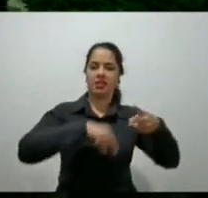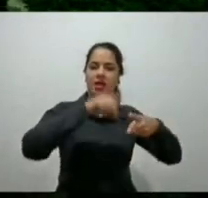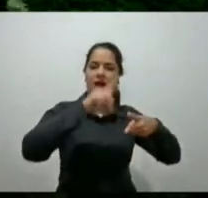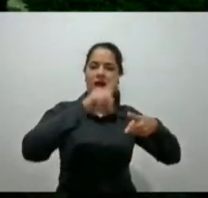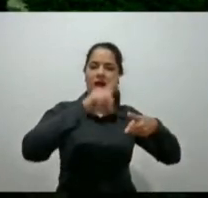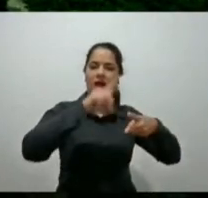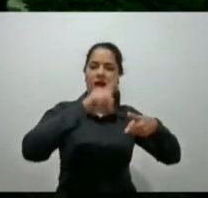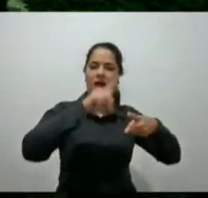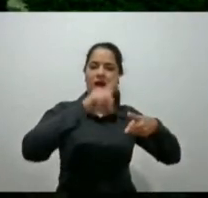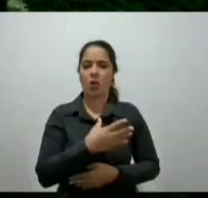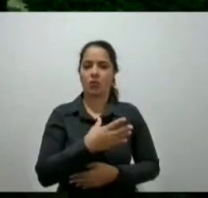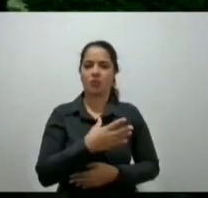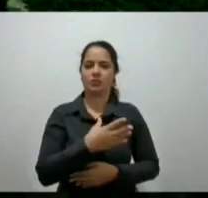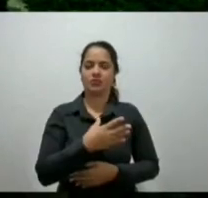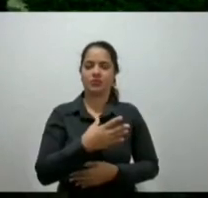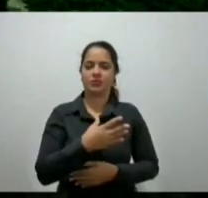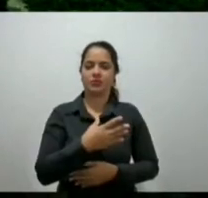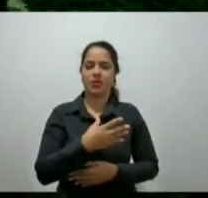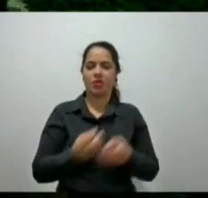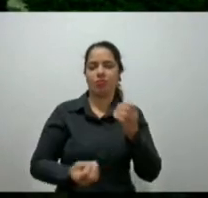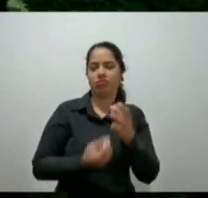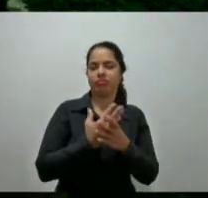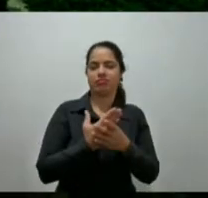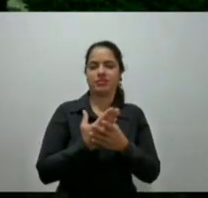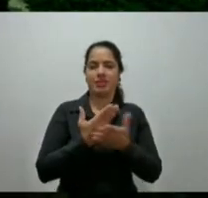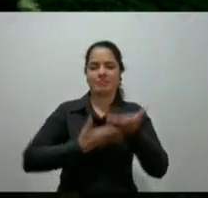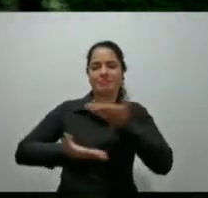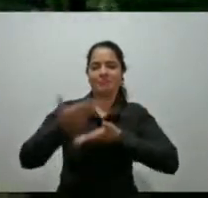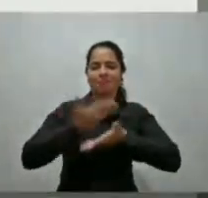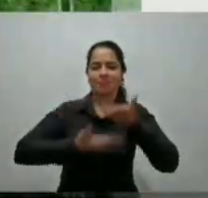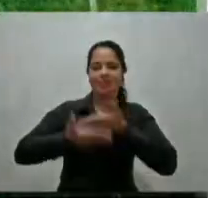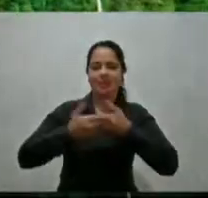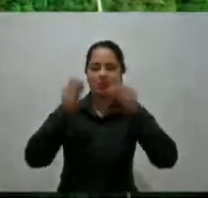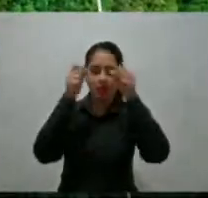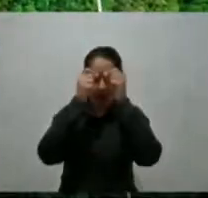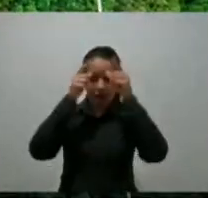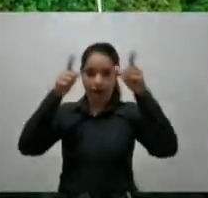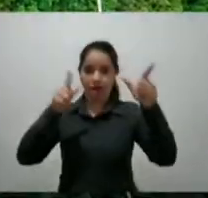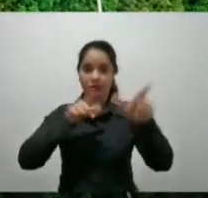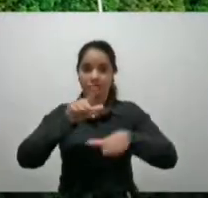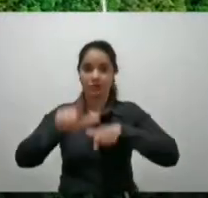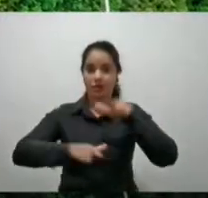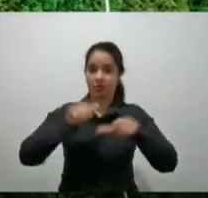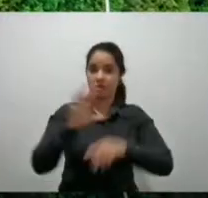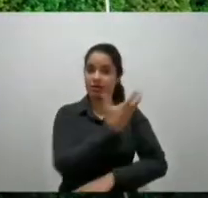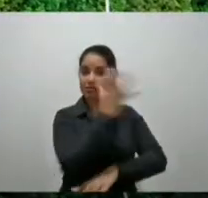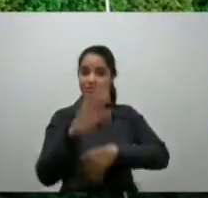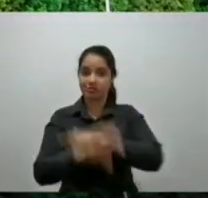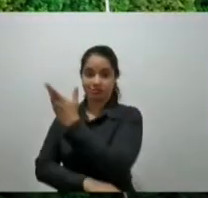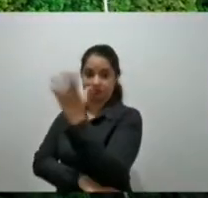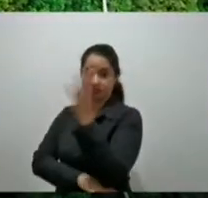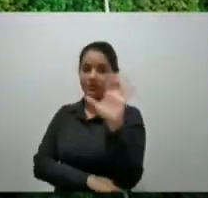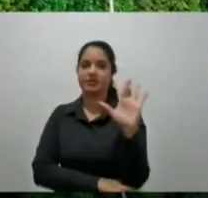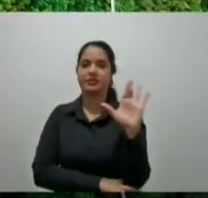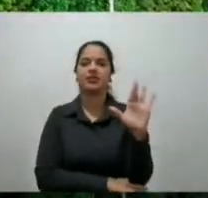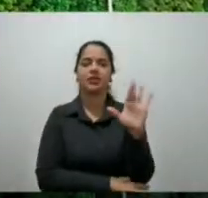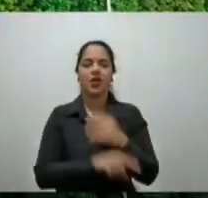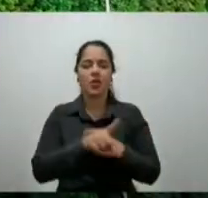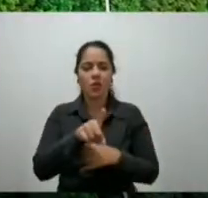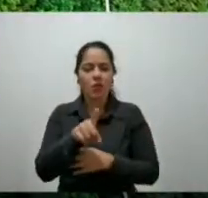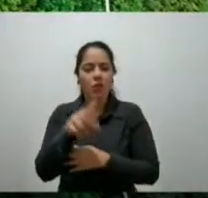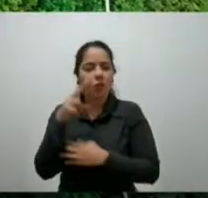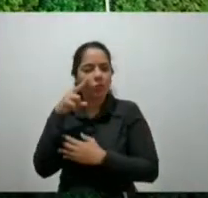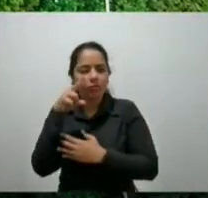interativo. Para você ampliar a sua visão sobre as nossas ações ambientais. Com ele, você acompanha de perto os resultados do programa